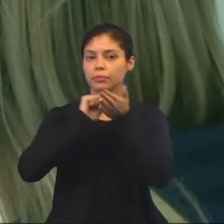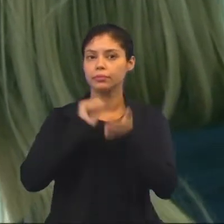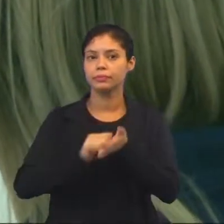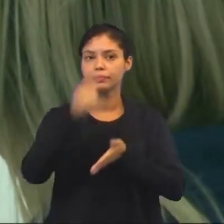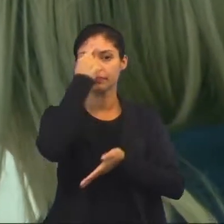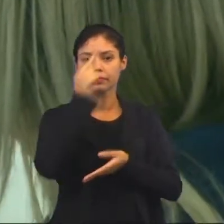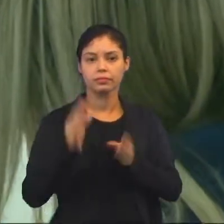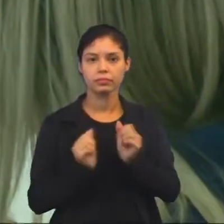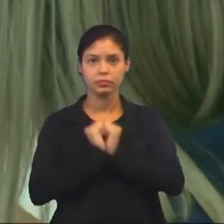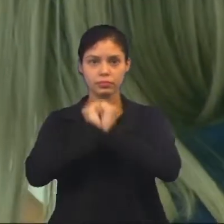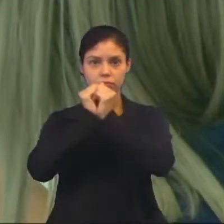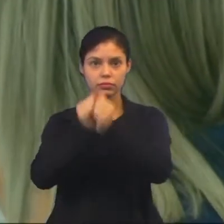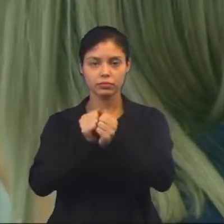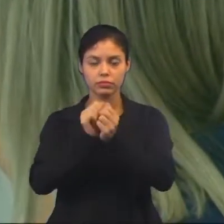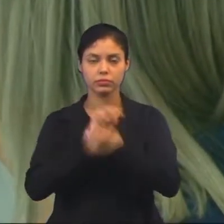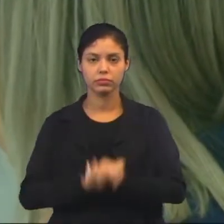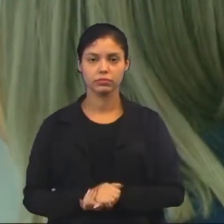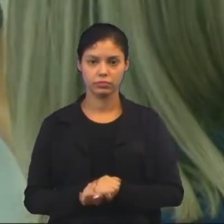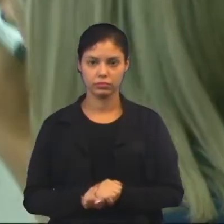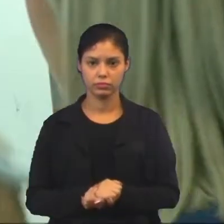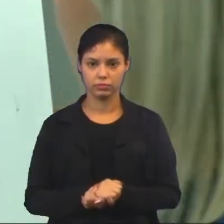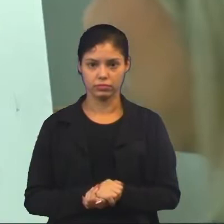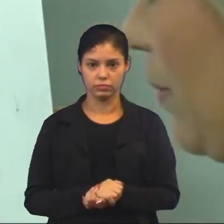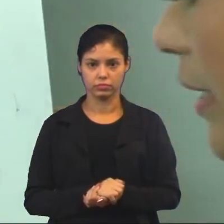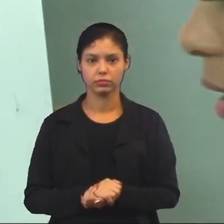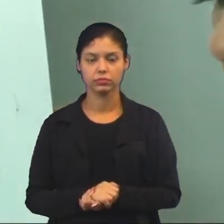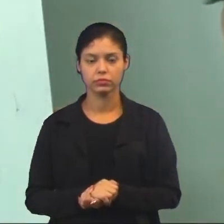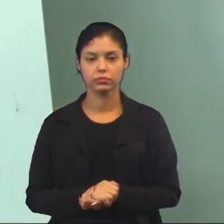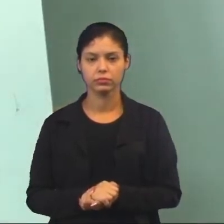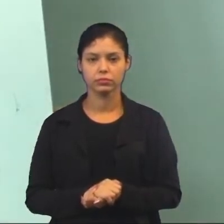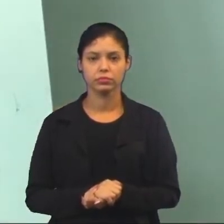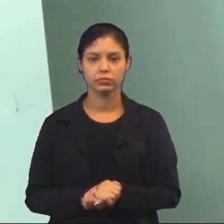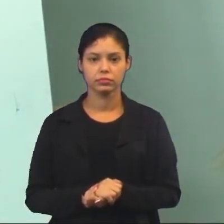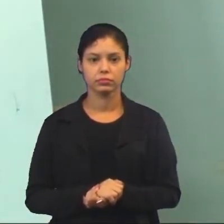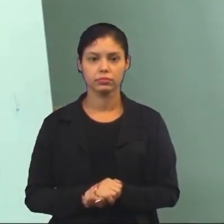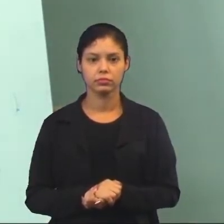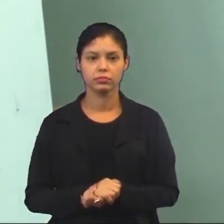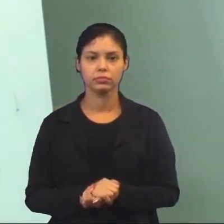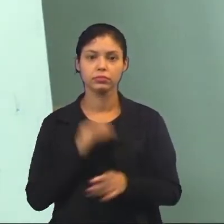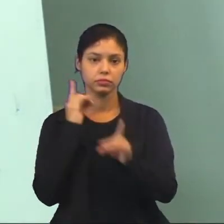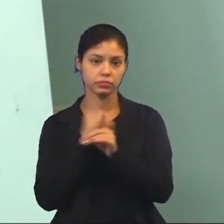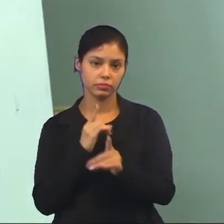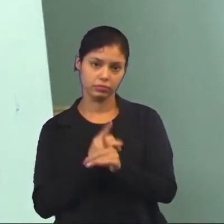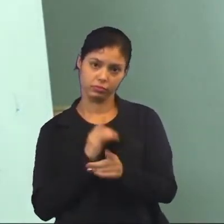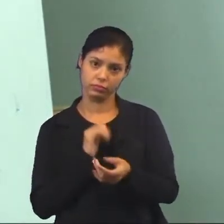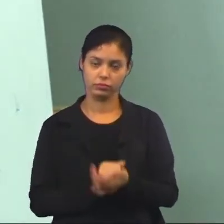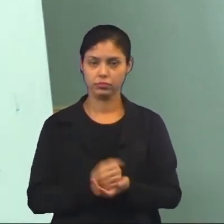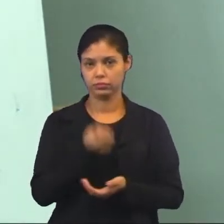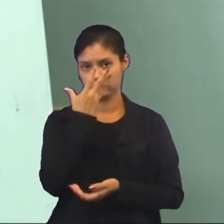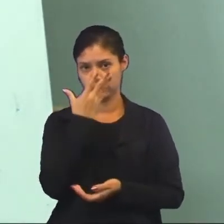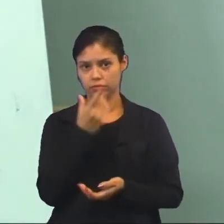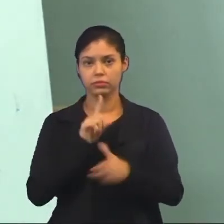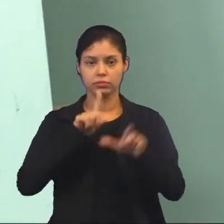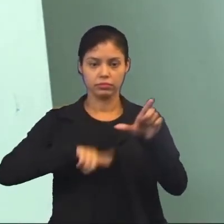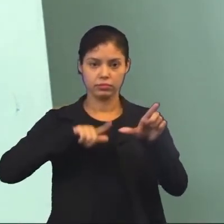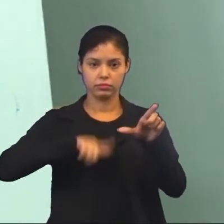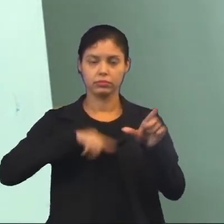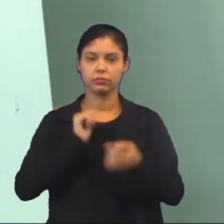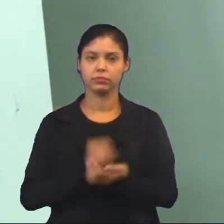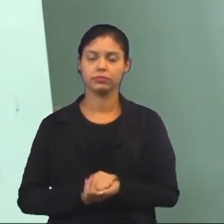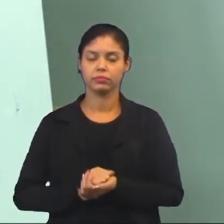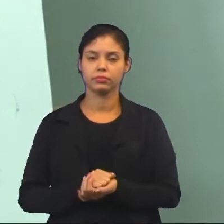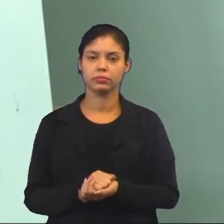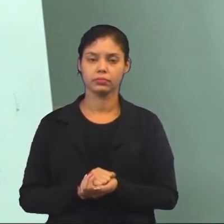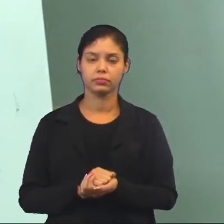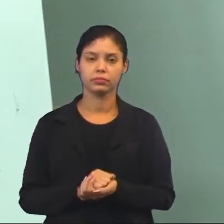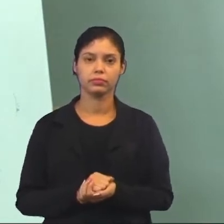escrita colada com a imagem. Então, aqui nós encontramos a fotolegenda,